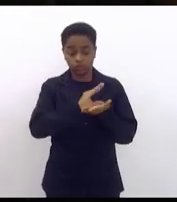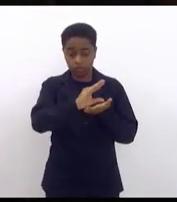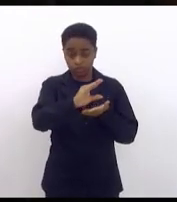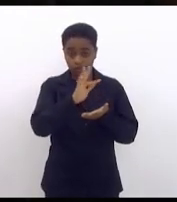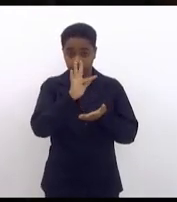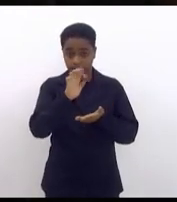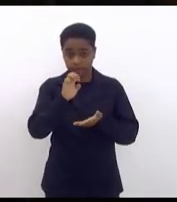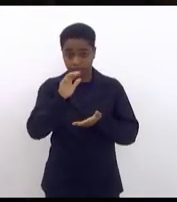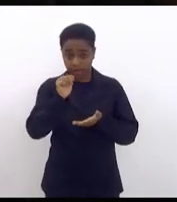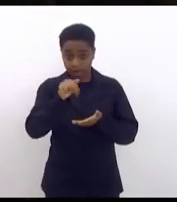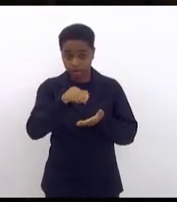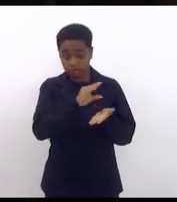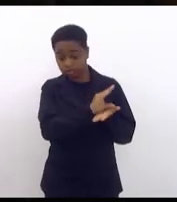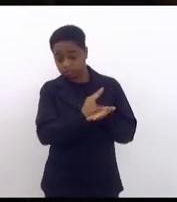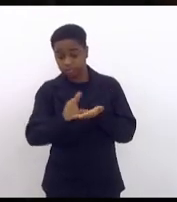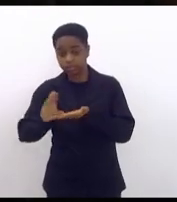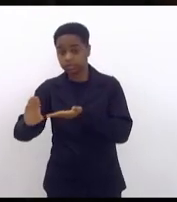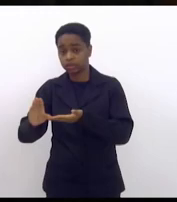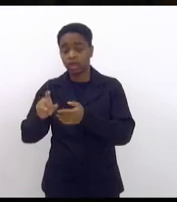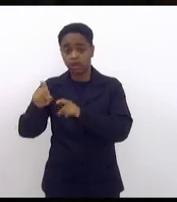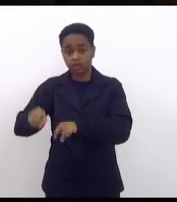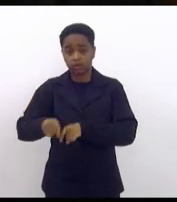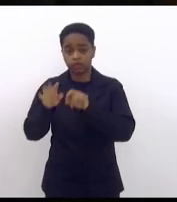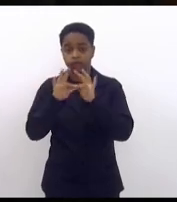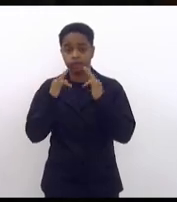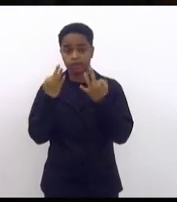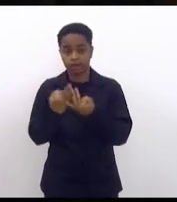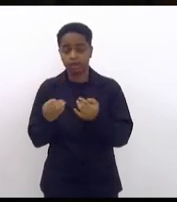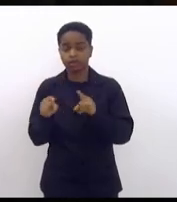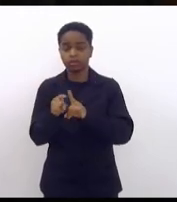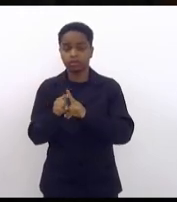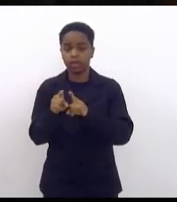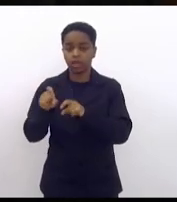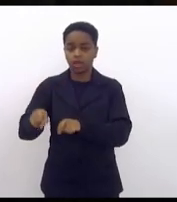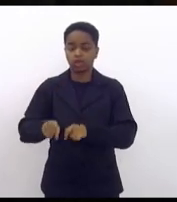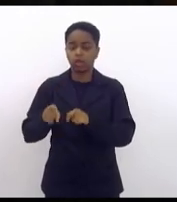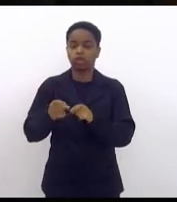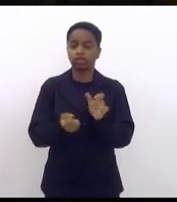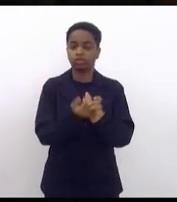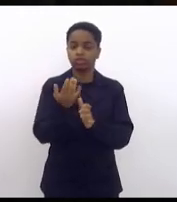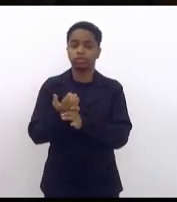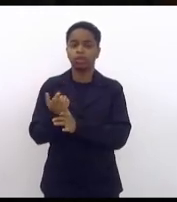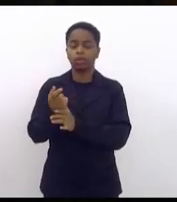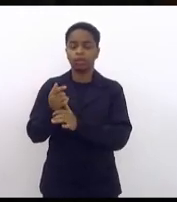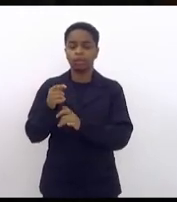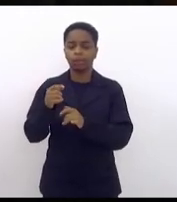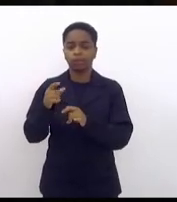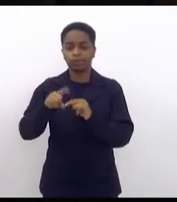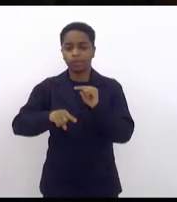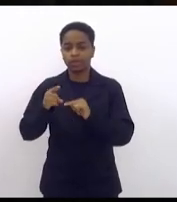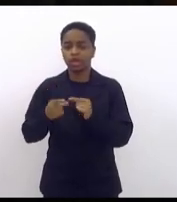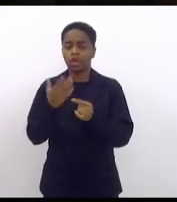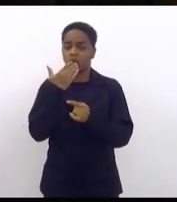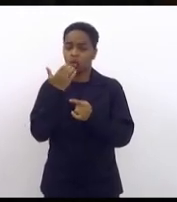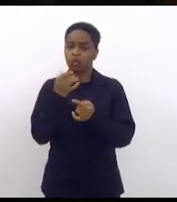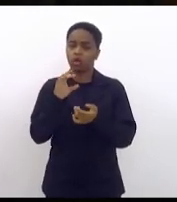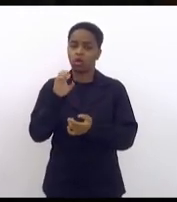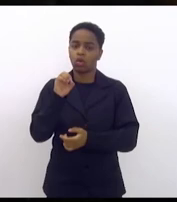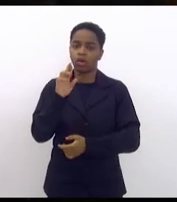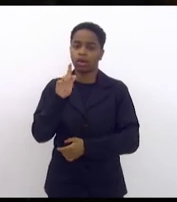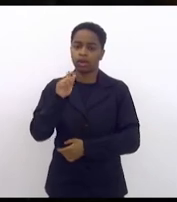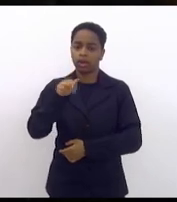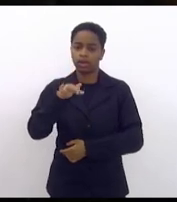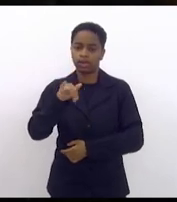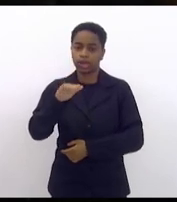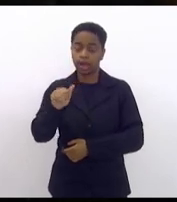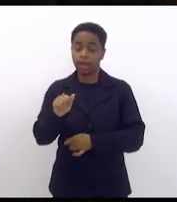destinado à agricultura familiar, à agroecologia, à produção orgânica. Tenho lutado. Agora, os